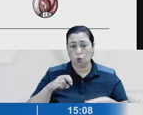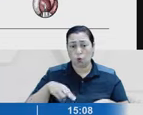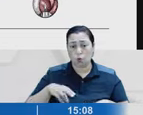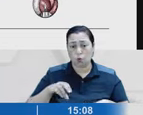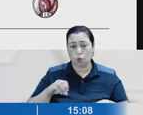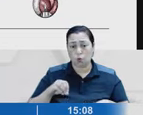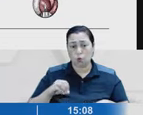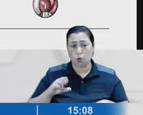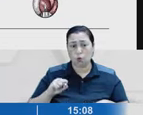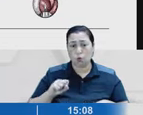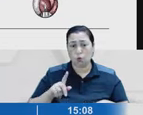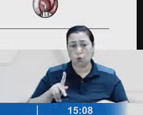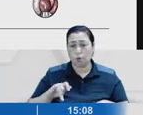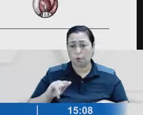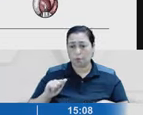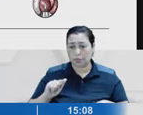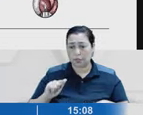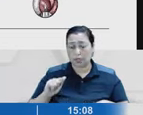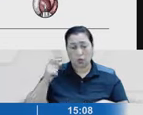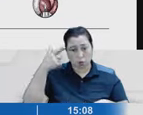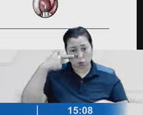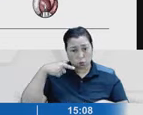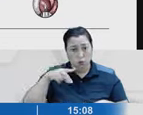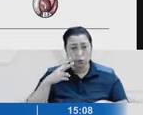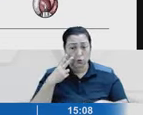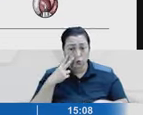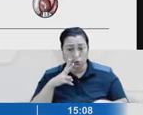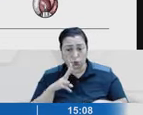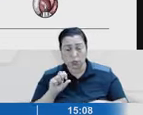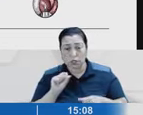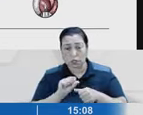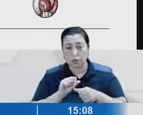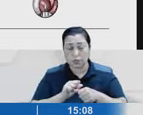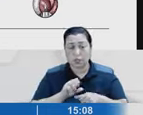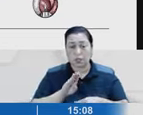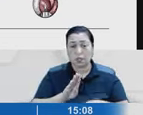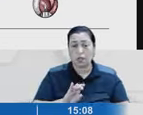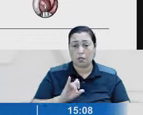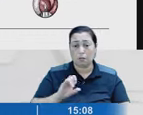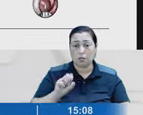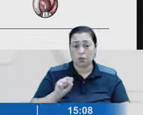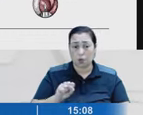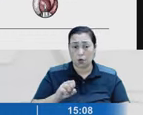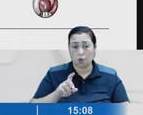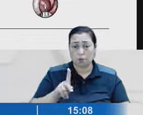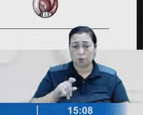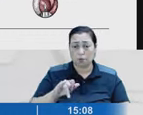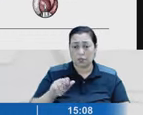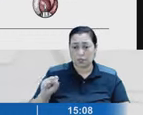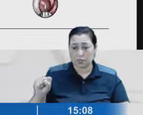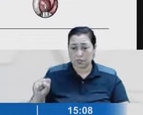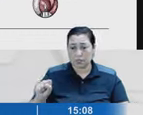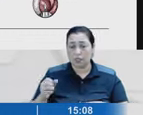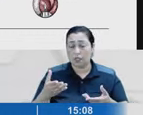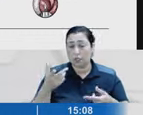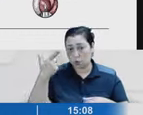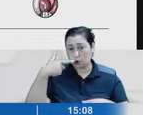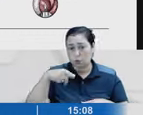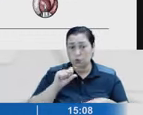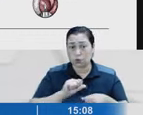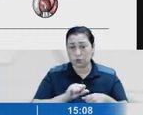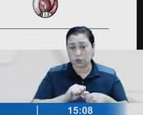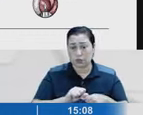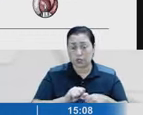fazer o diagnóstico, fazer a biópsia. Se esse tumor for pequeno, muitas vezes eu consigo fazer a ressecção,